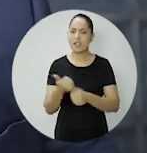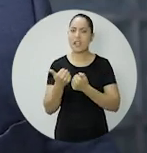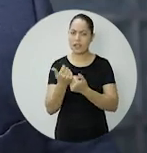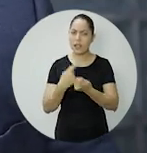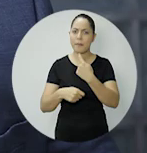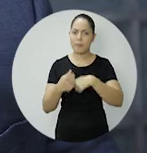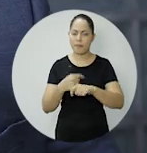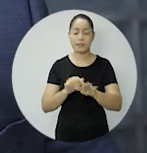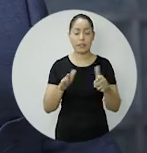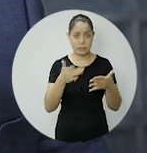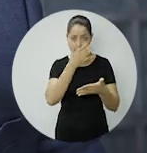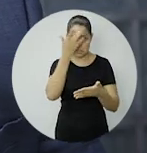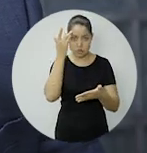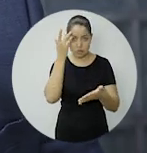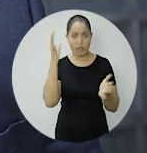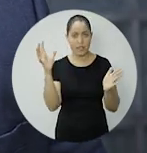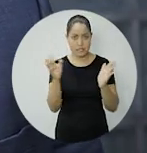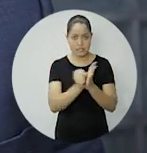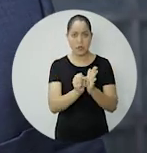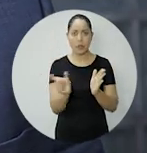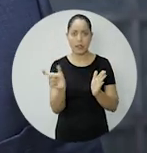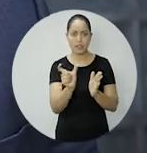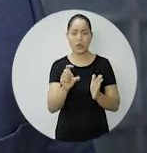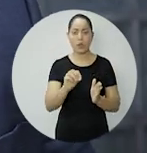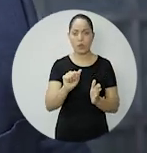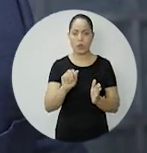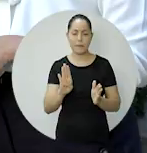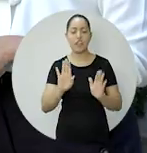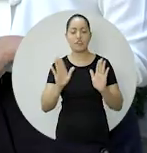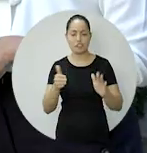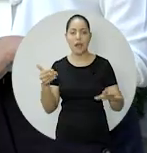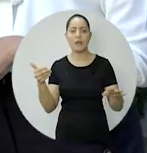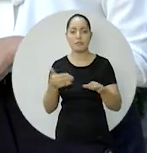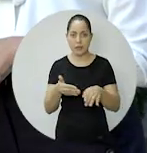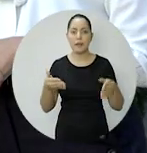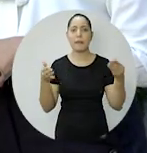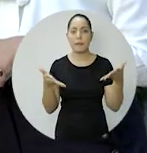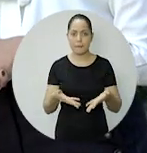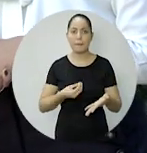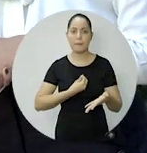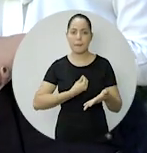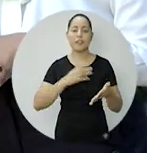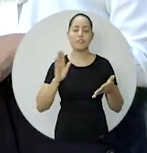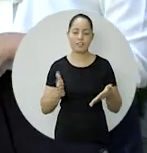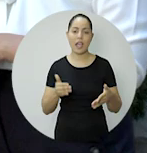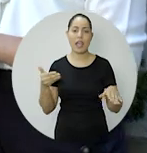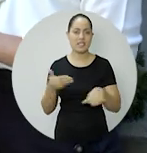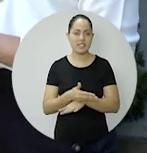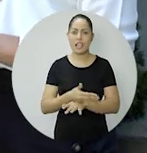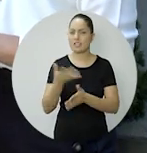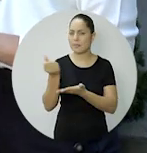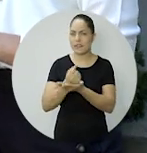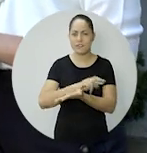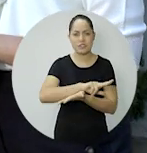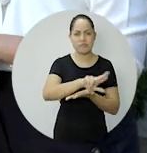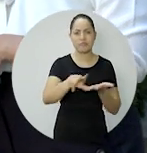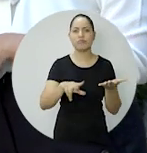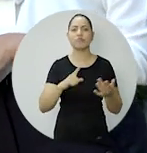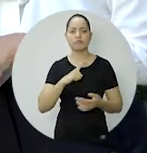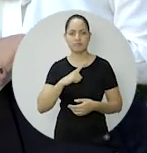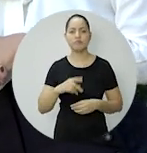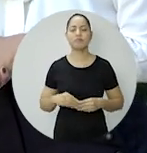Né? Aquele advogado que é inscrito na Ordem automaticamente faz parte das caixas de assistência e tem acesso a